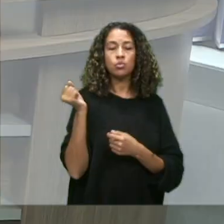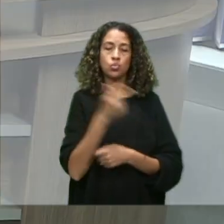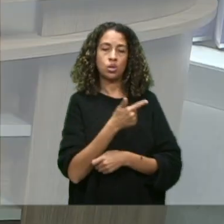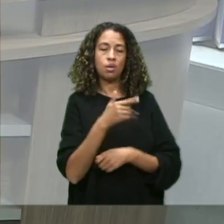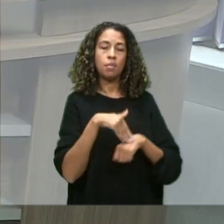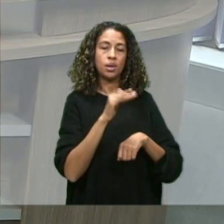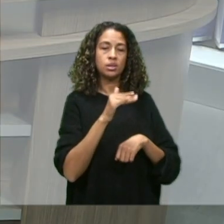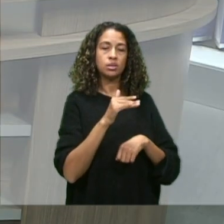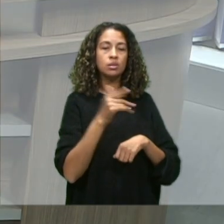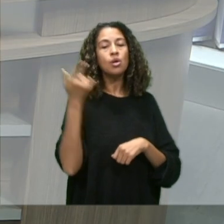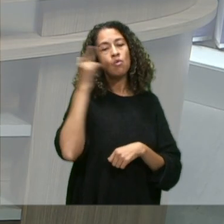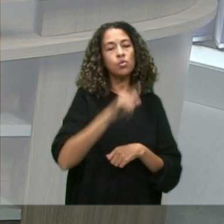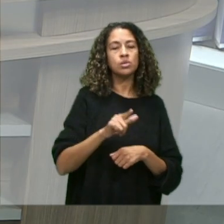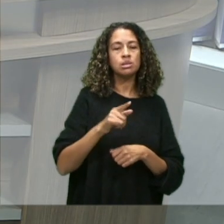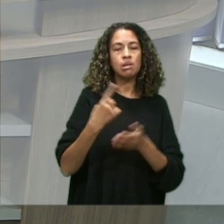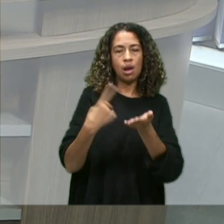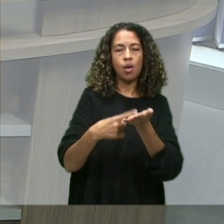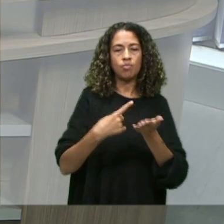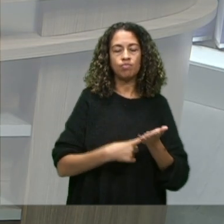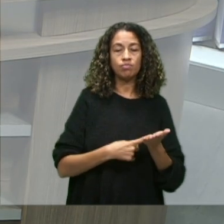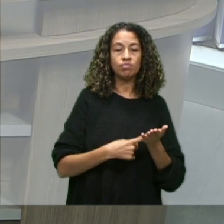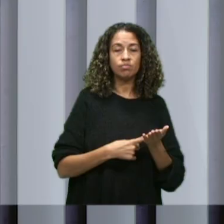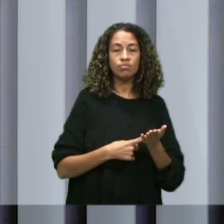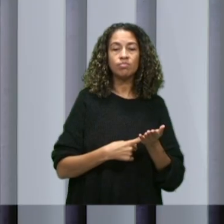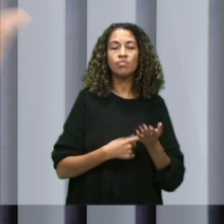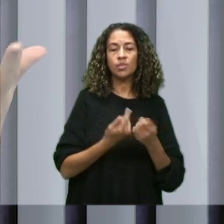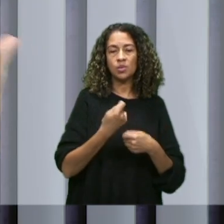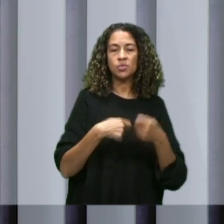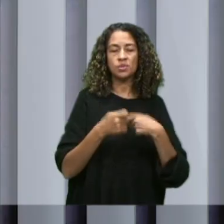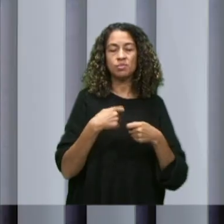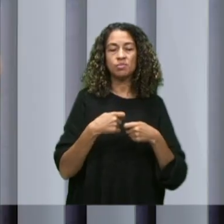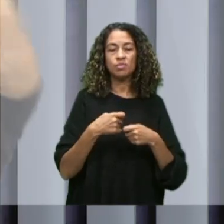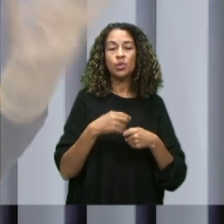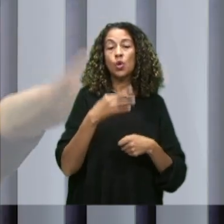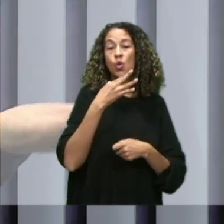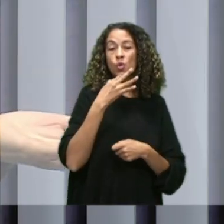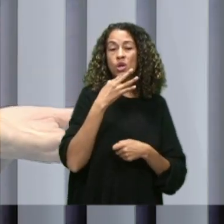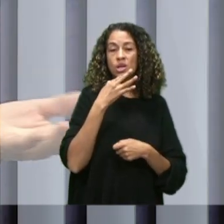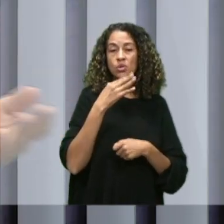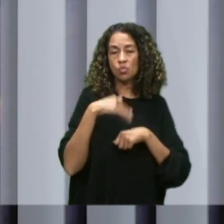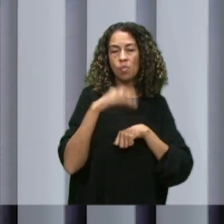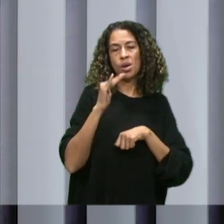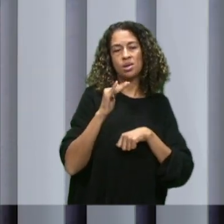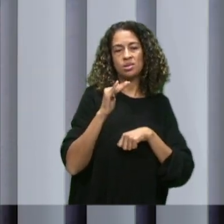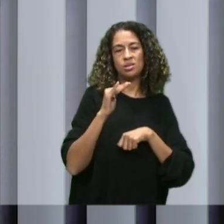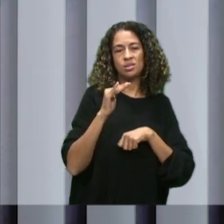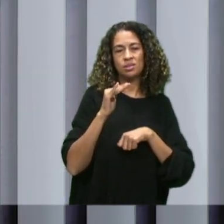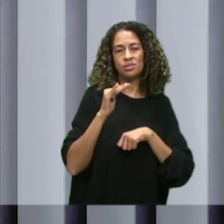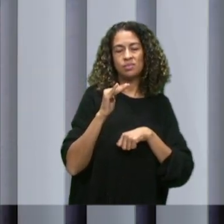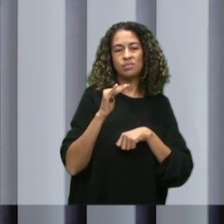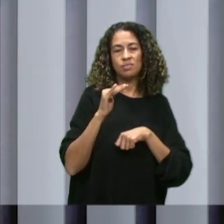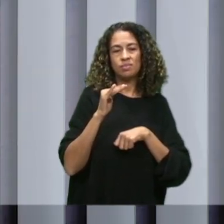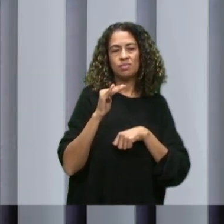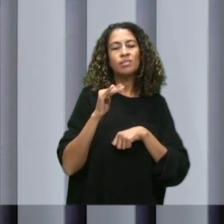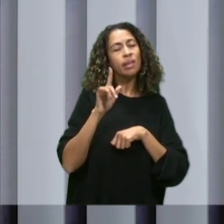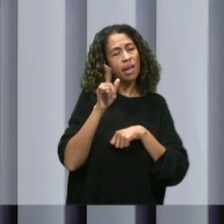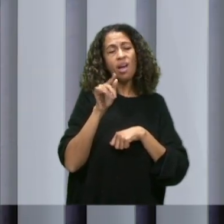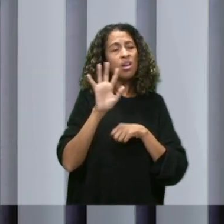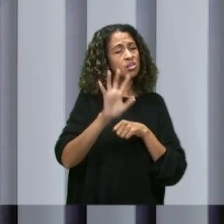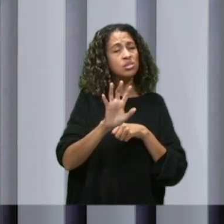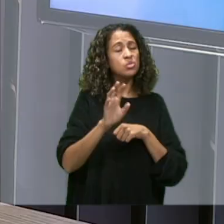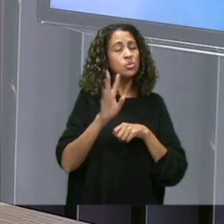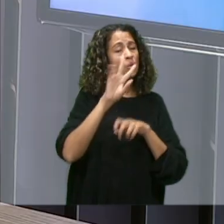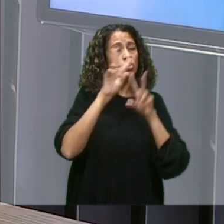eles, eu vou conseguir negociar. E ela fala, porque eu conheço 2 culturas, eu conheço mais. É sobre o